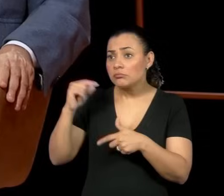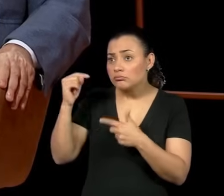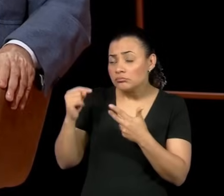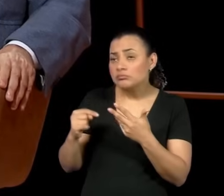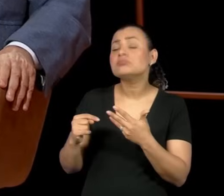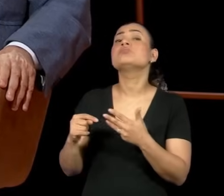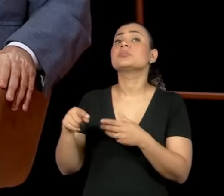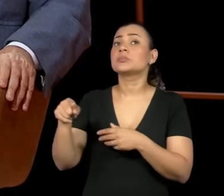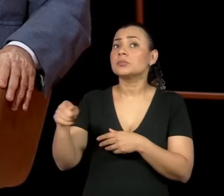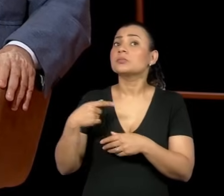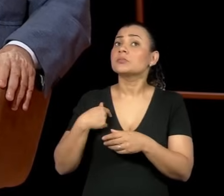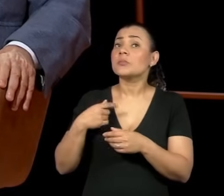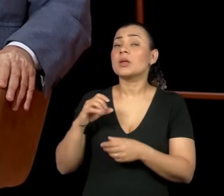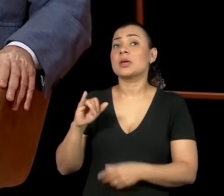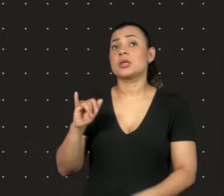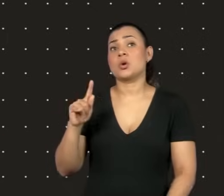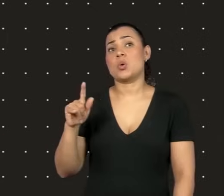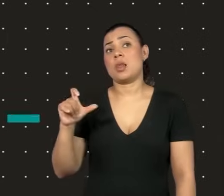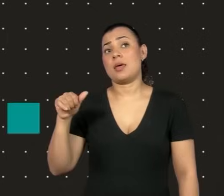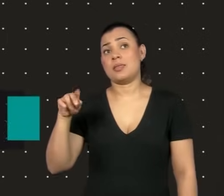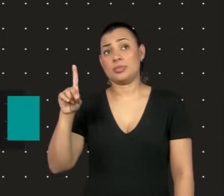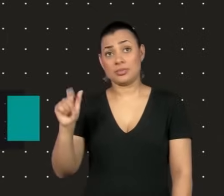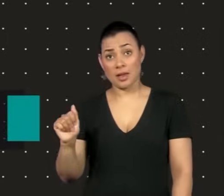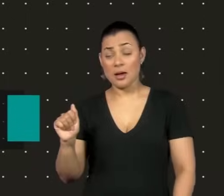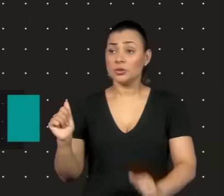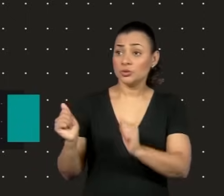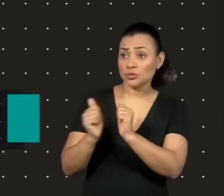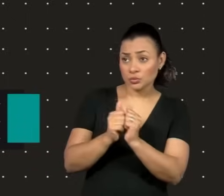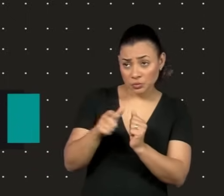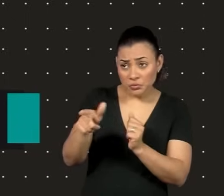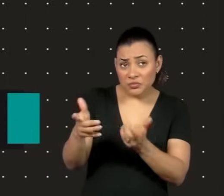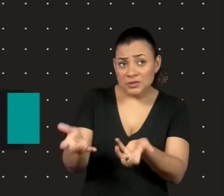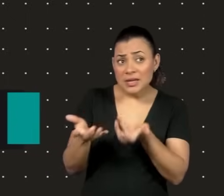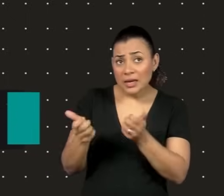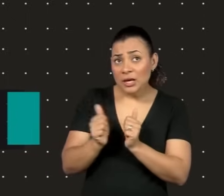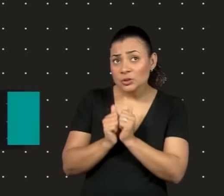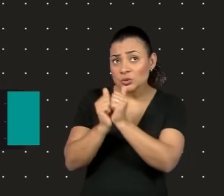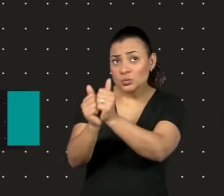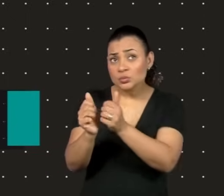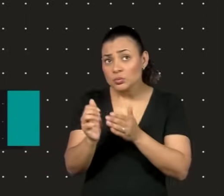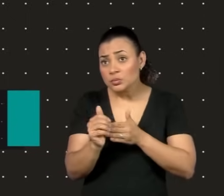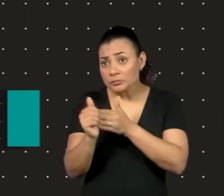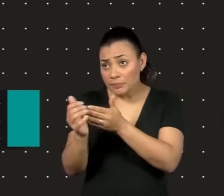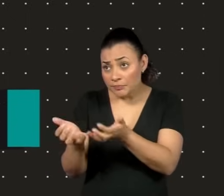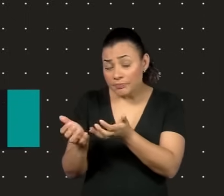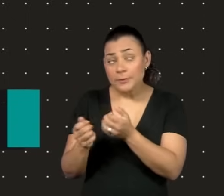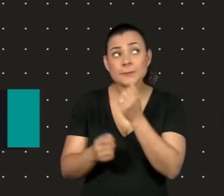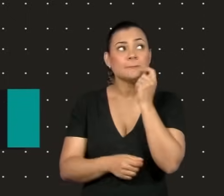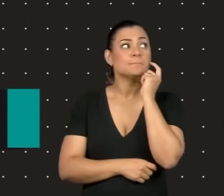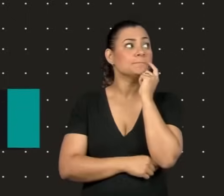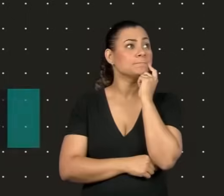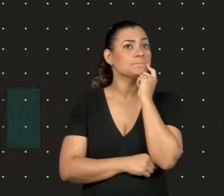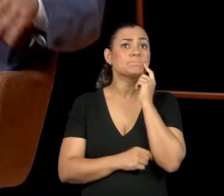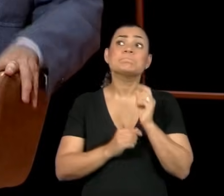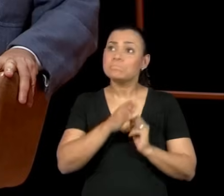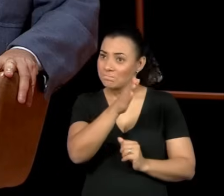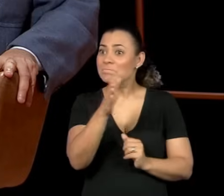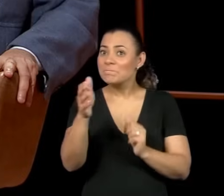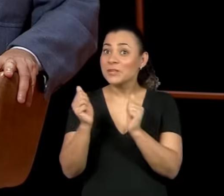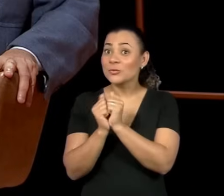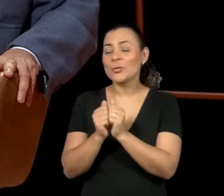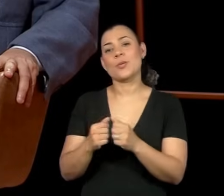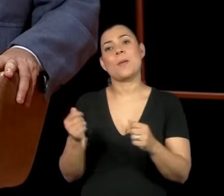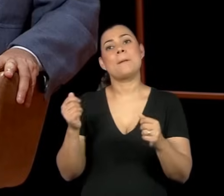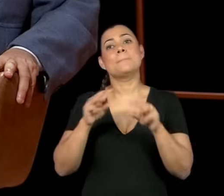está chegando a dona Yolanda Costa e Silva, você não quer ser o guia dela? Eu fui levar nos museus depois,